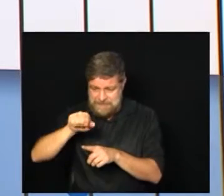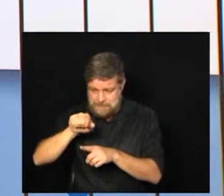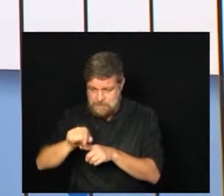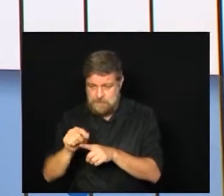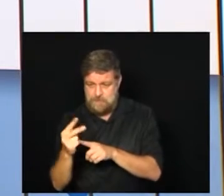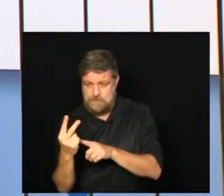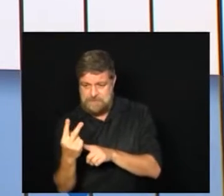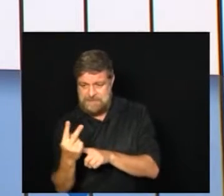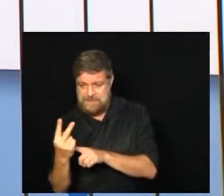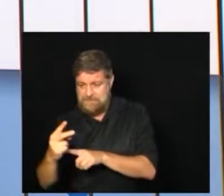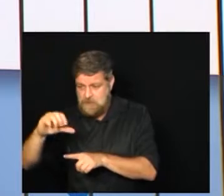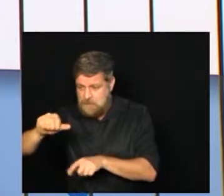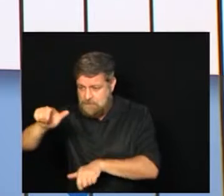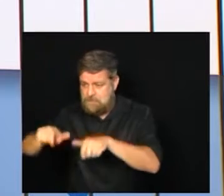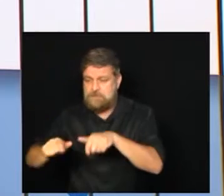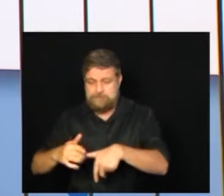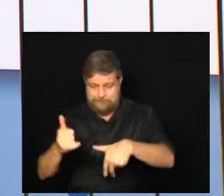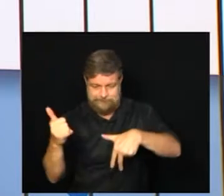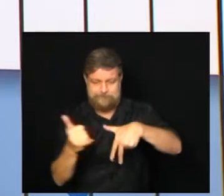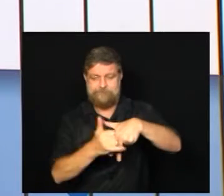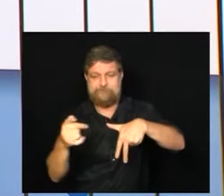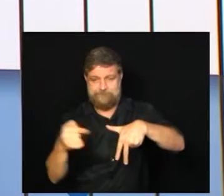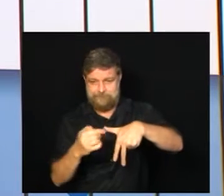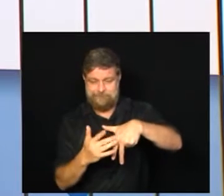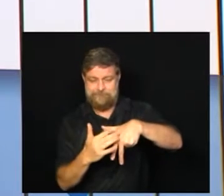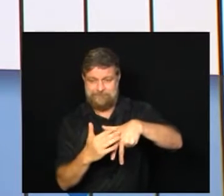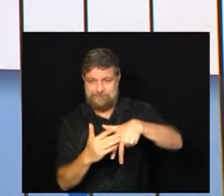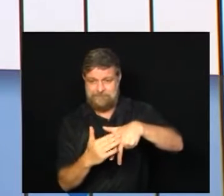4.297.229 casos confirmados, com